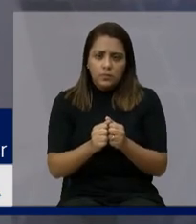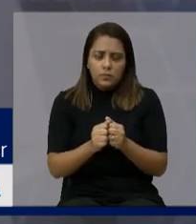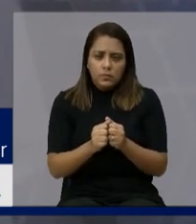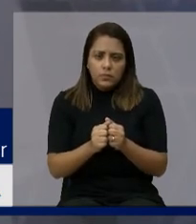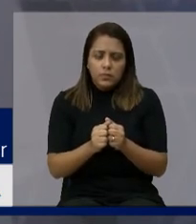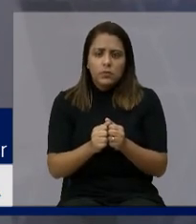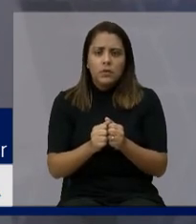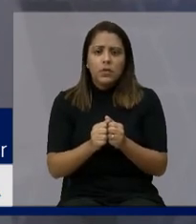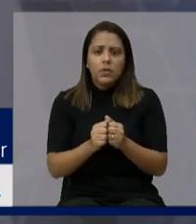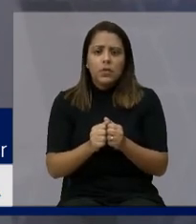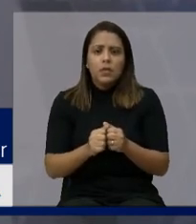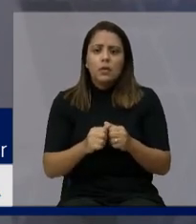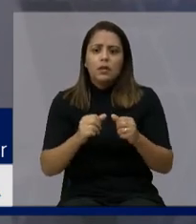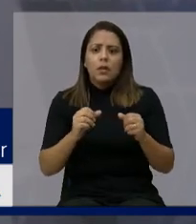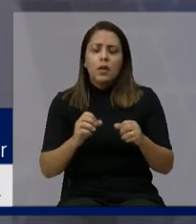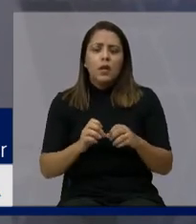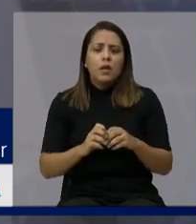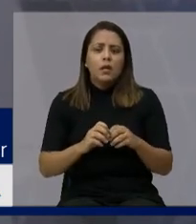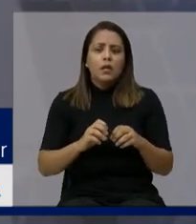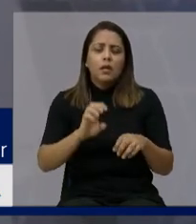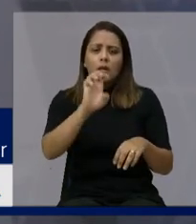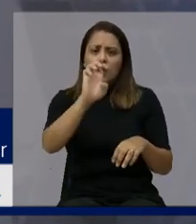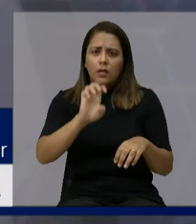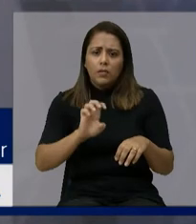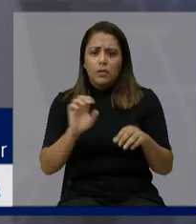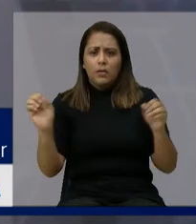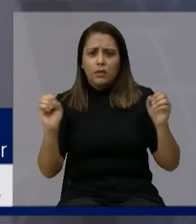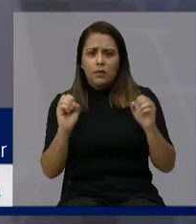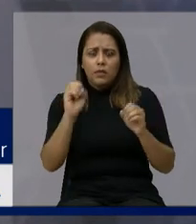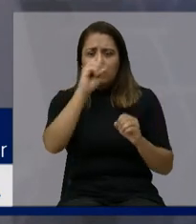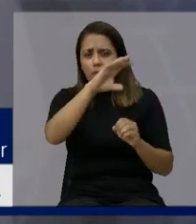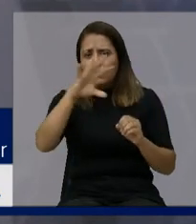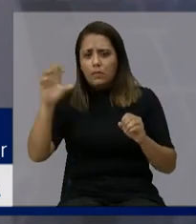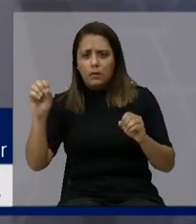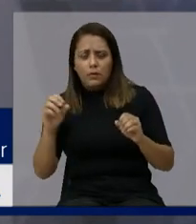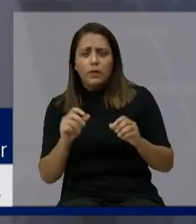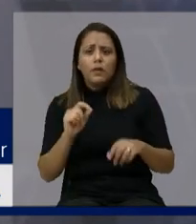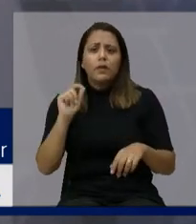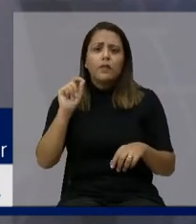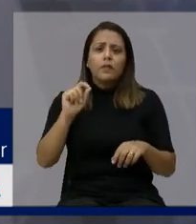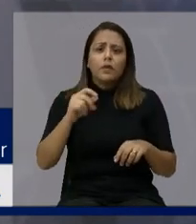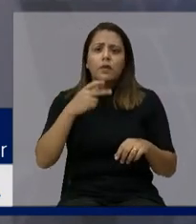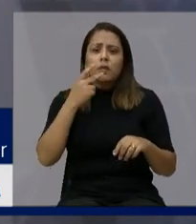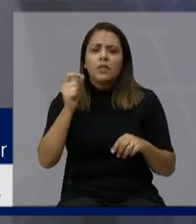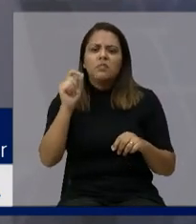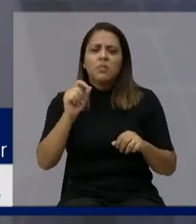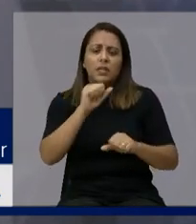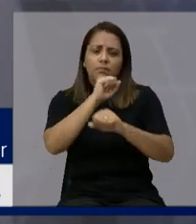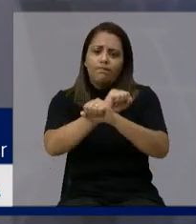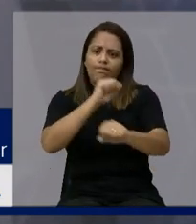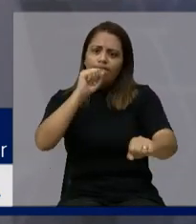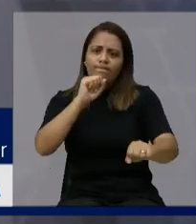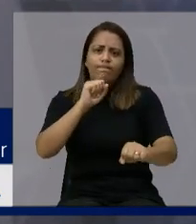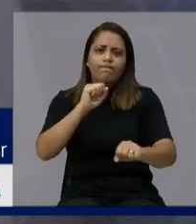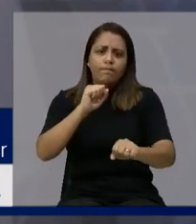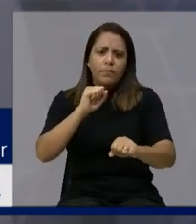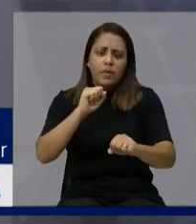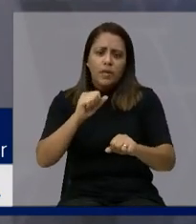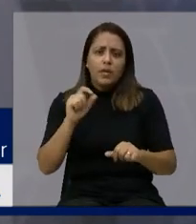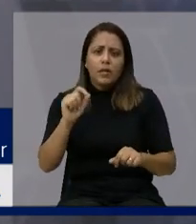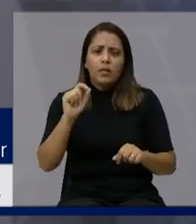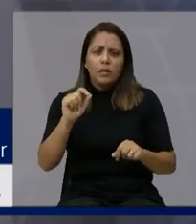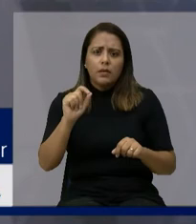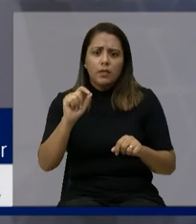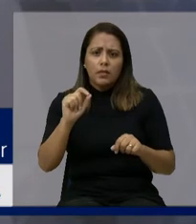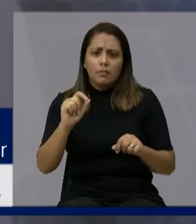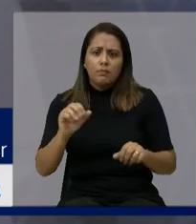São Paulo diz um basta aos ataques da Fundação Casa e do governador João Dória.